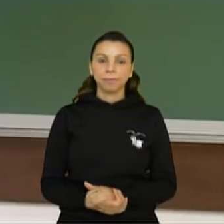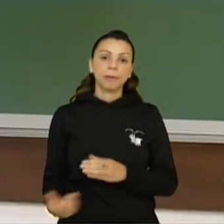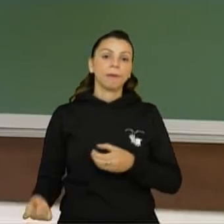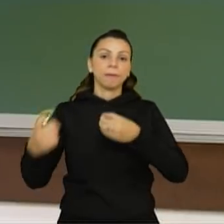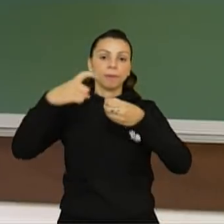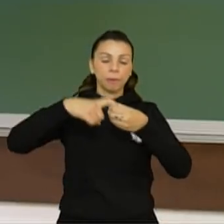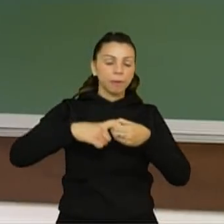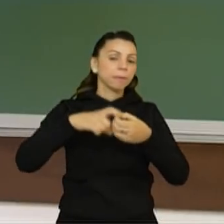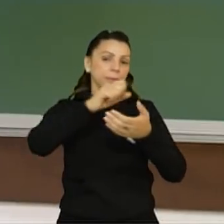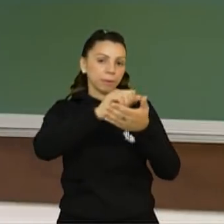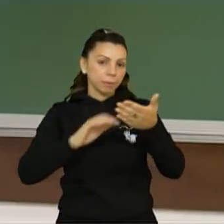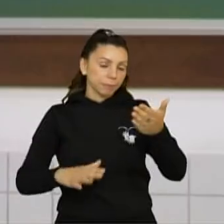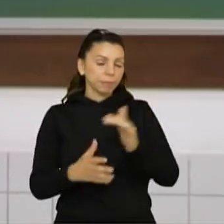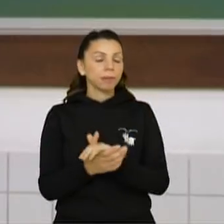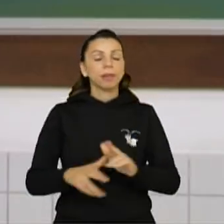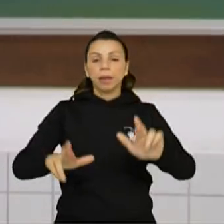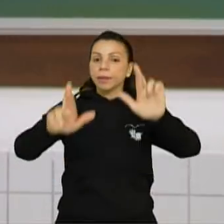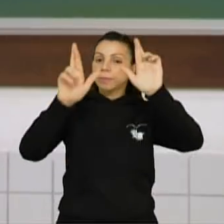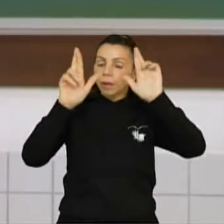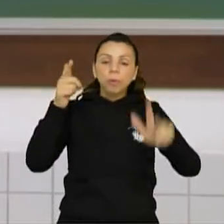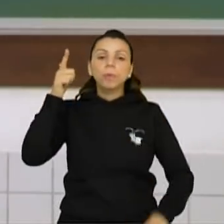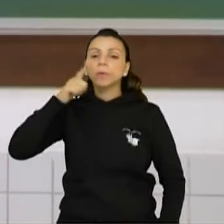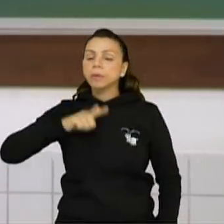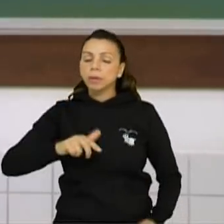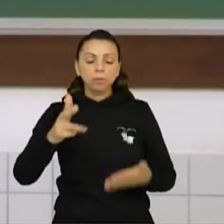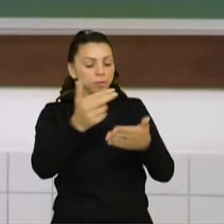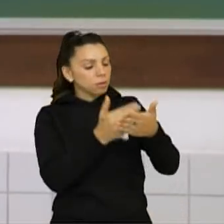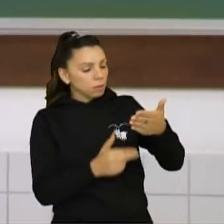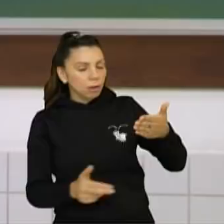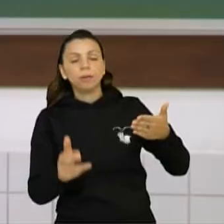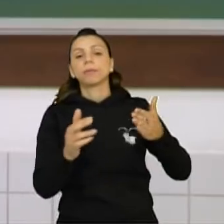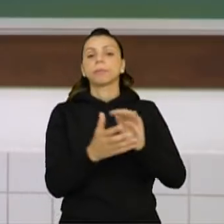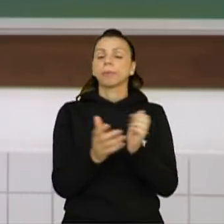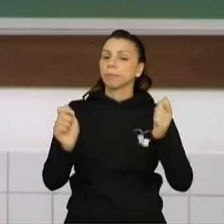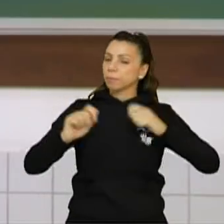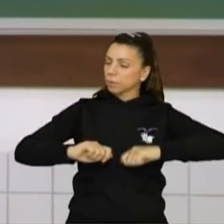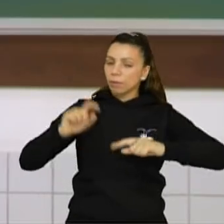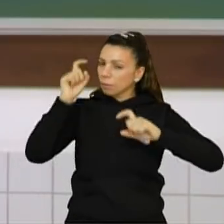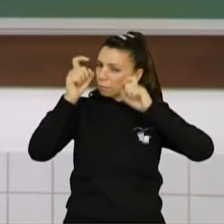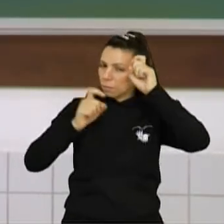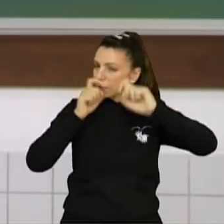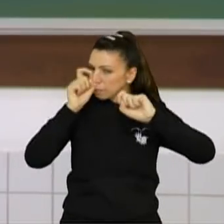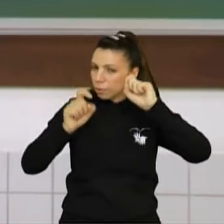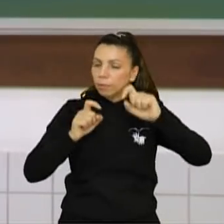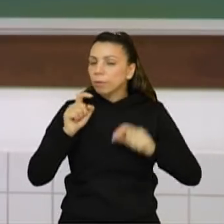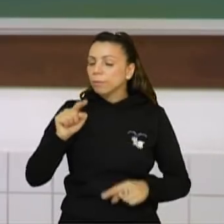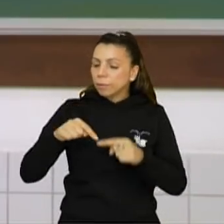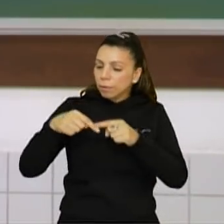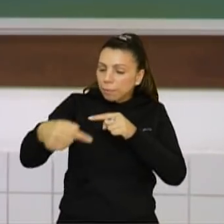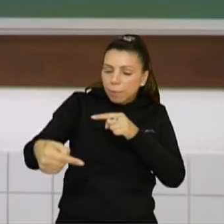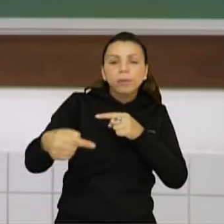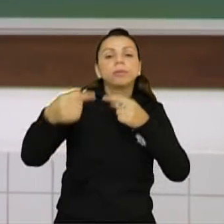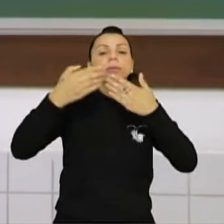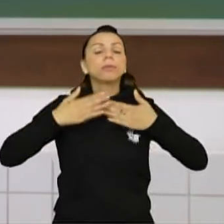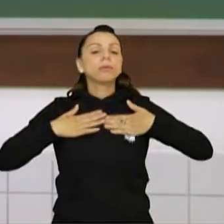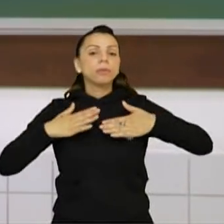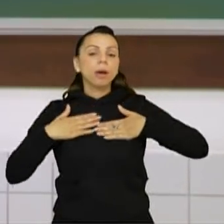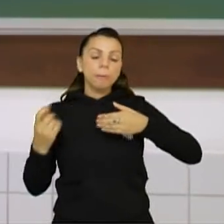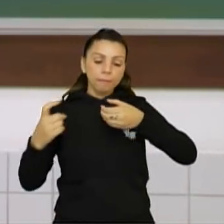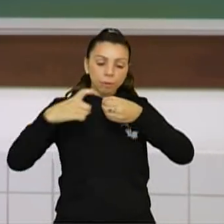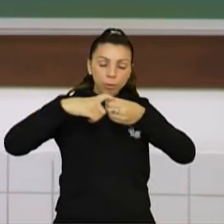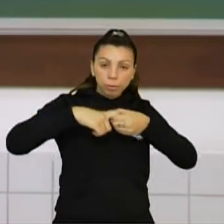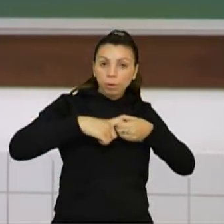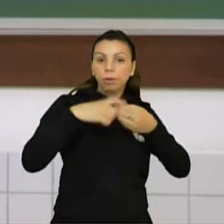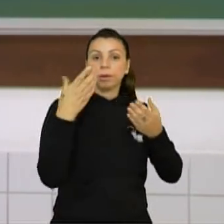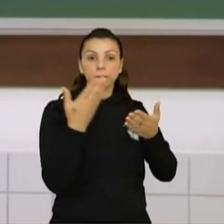Retornando então para a nossa atividade, eu espero que você tenha conseguido fazer. Se não conseguiu no teu tempo, não se preocupe. Vá fazendo com calma e quando voltar às aulas,